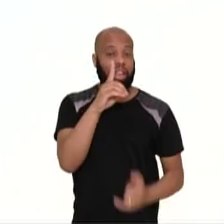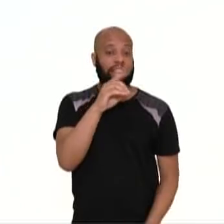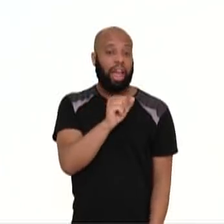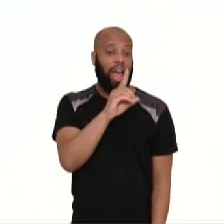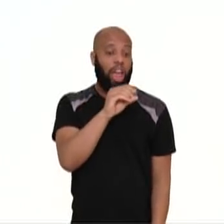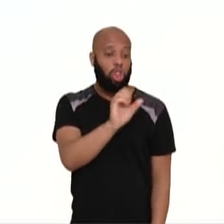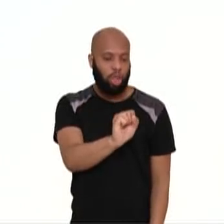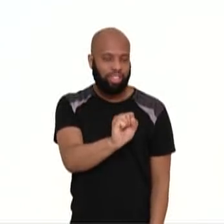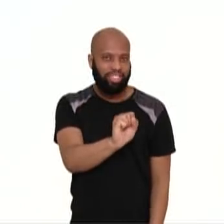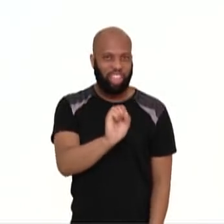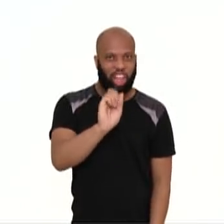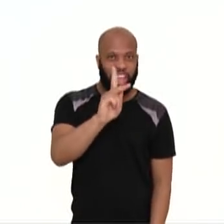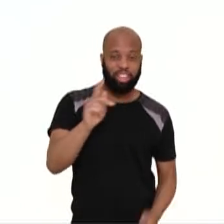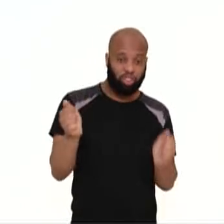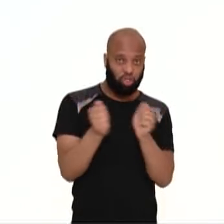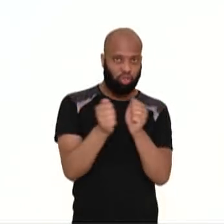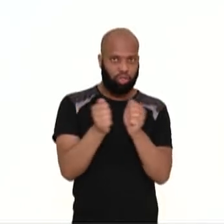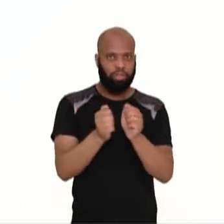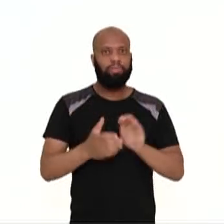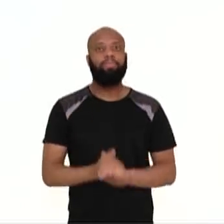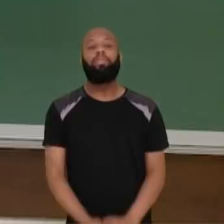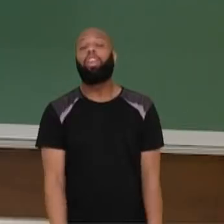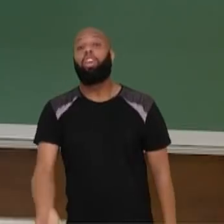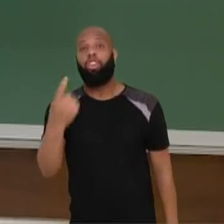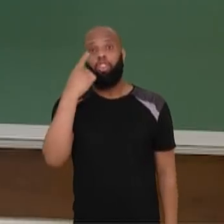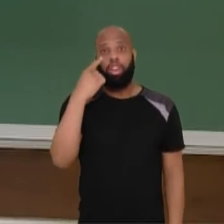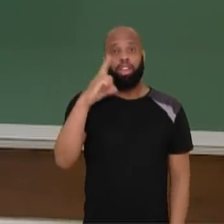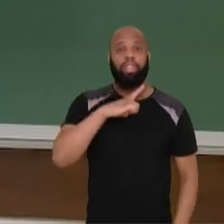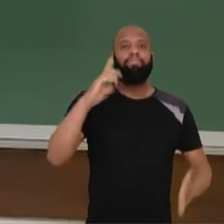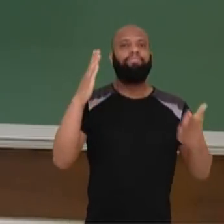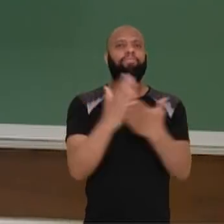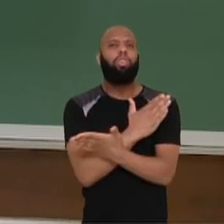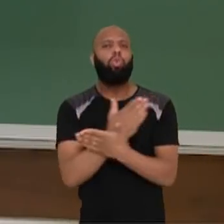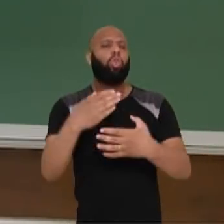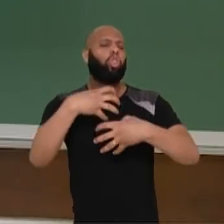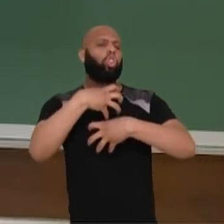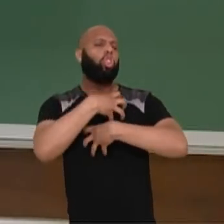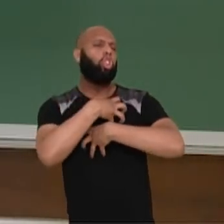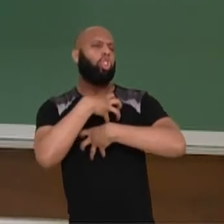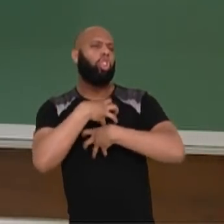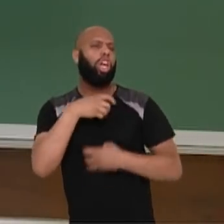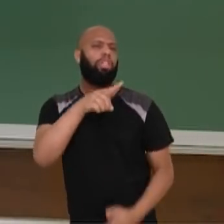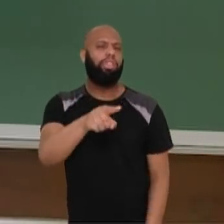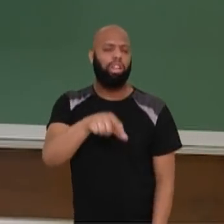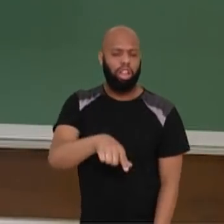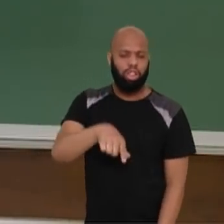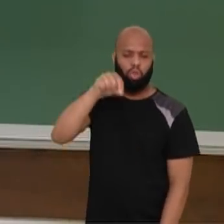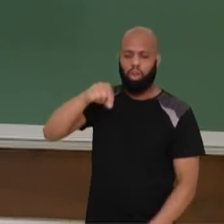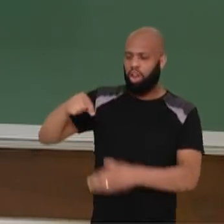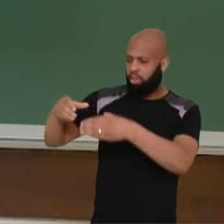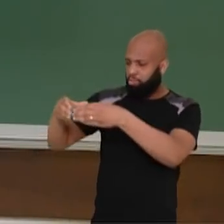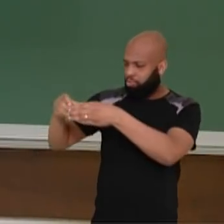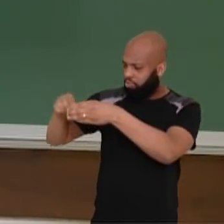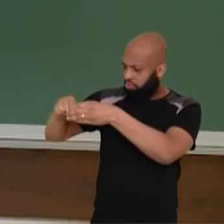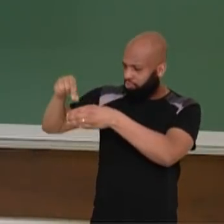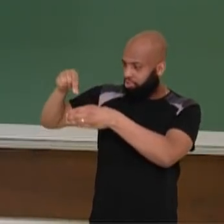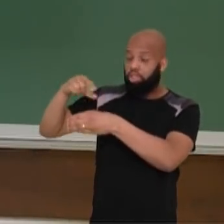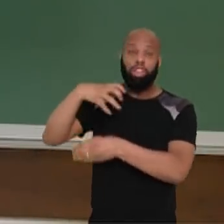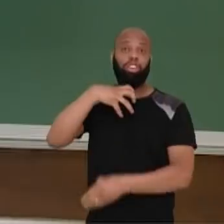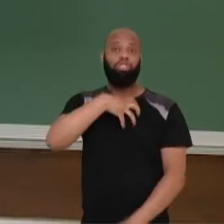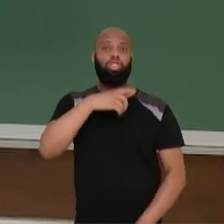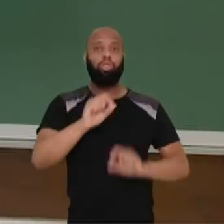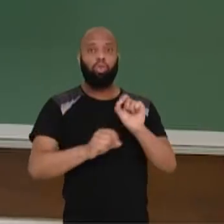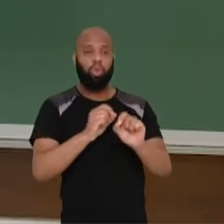Fechou? Vem comigo? Então olha lá. Existem algumas maneiras de você escolher uma amostra e esses processos